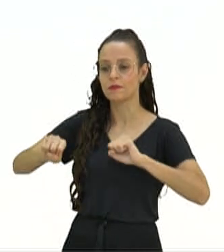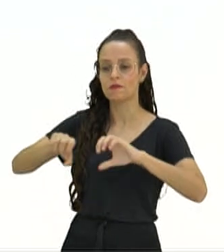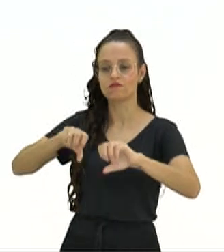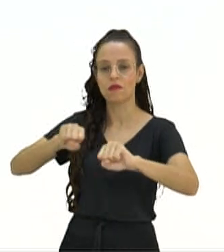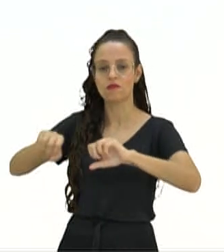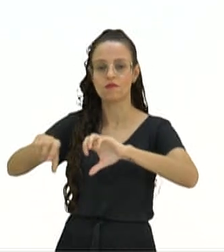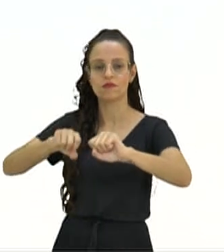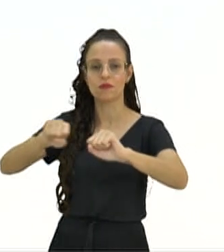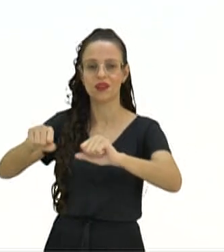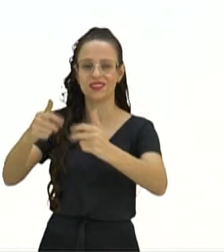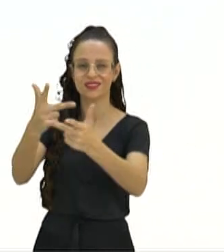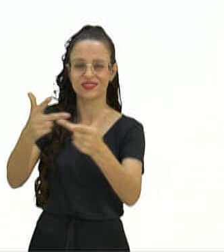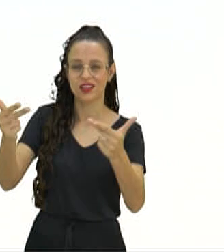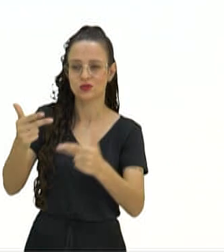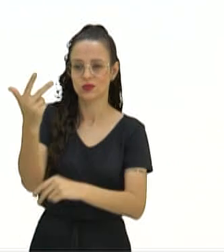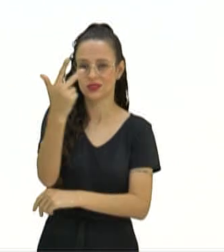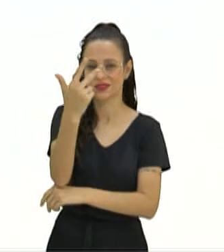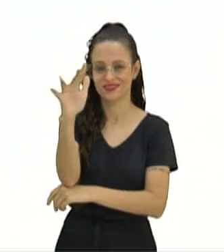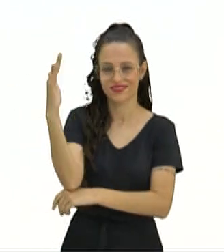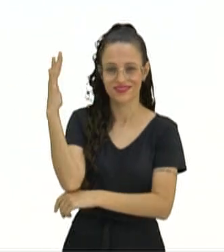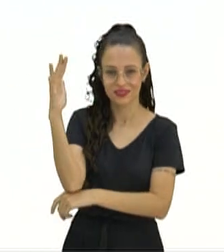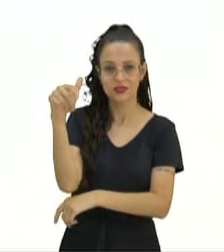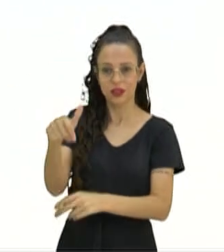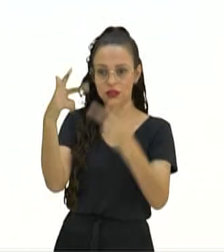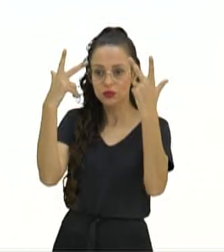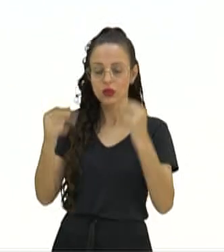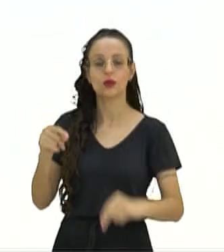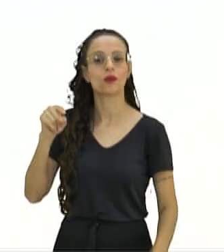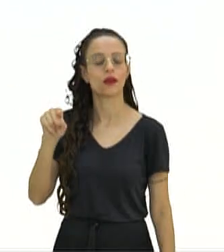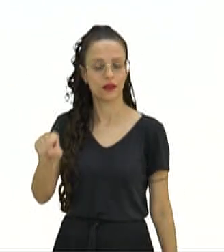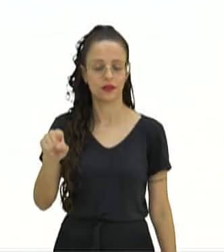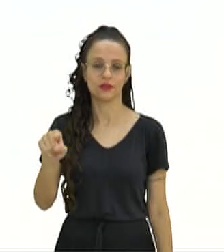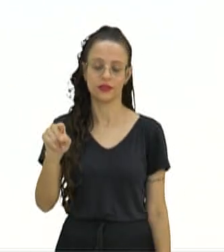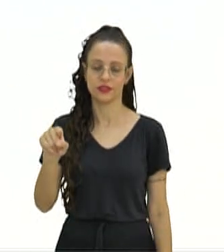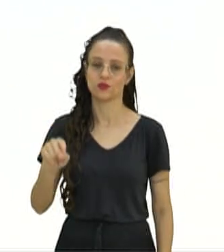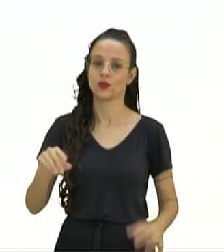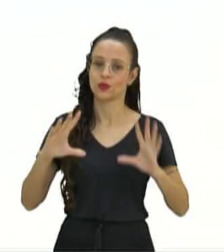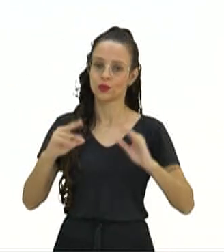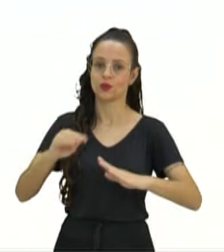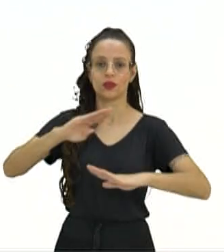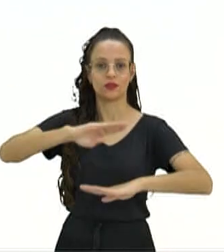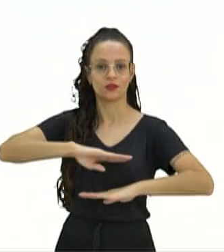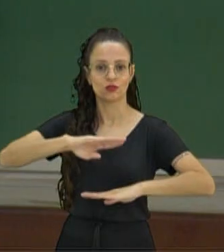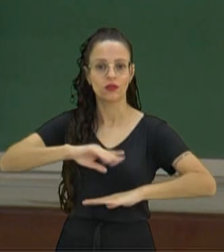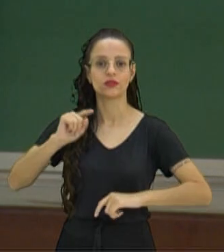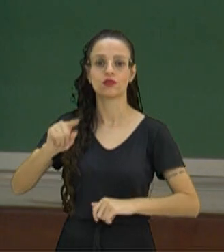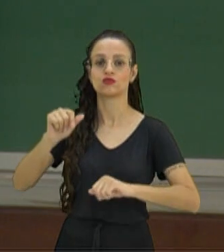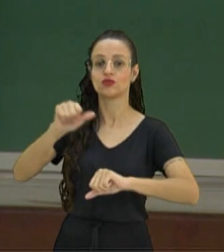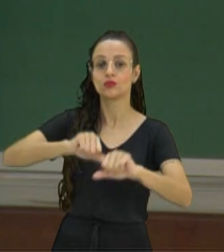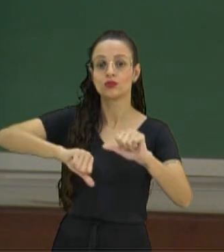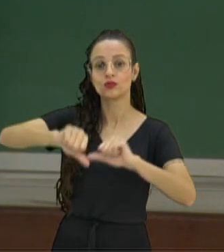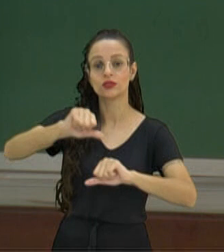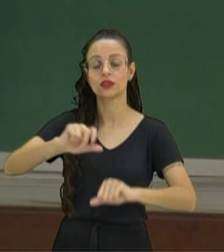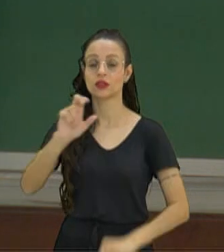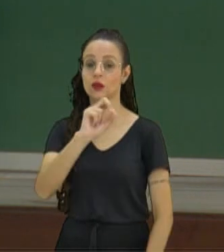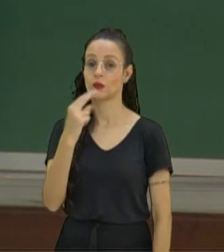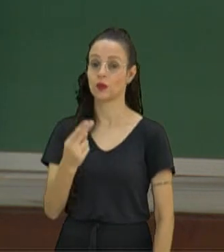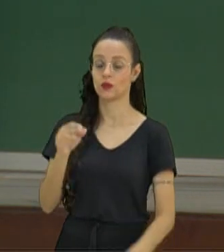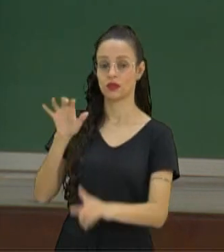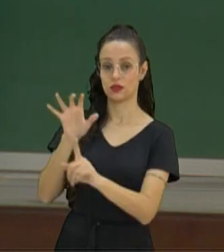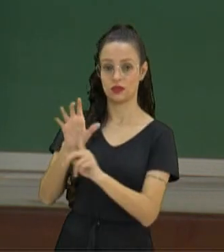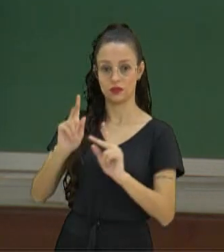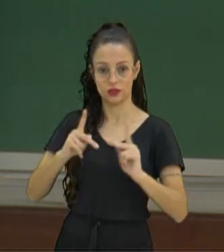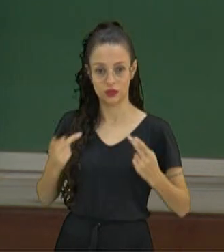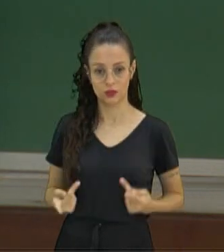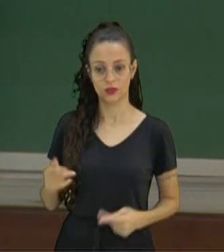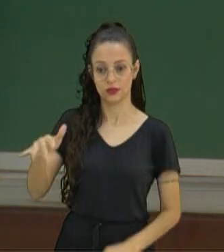se apropria dos recursos naturais. É aí que está toda a situação de mudanças ou da intervenção humana